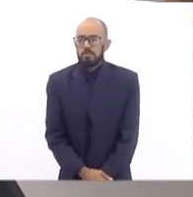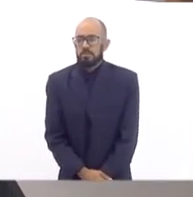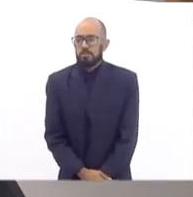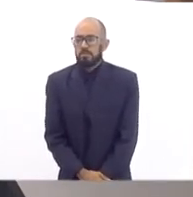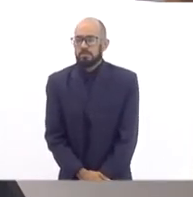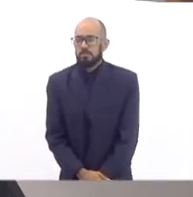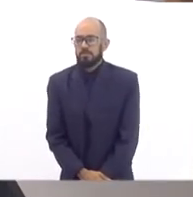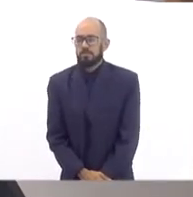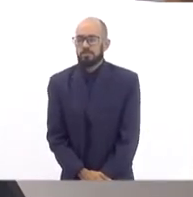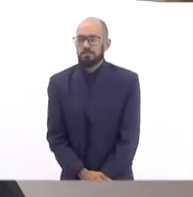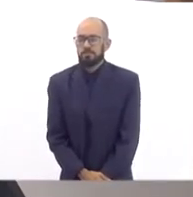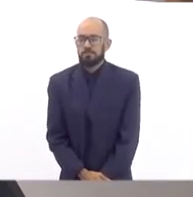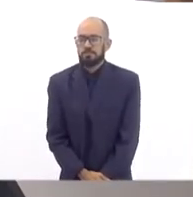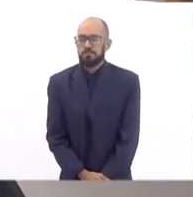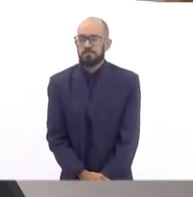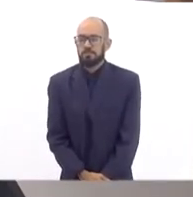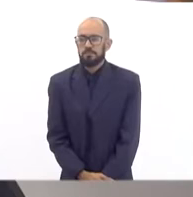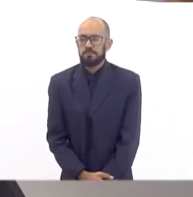a senhora relatou